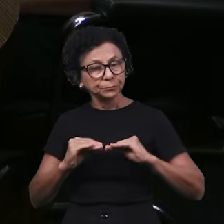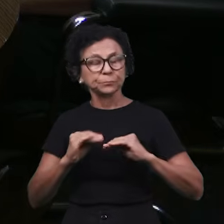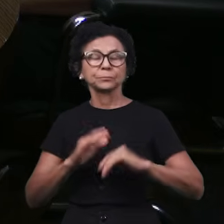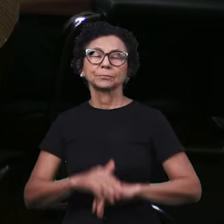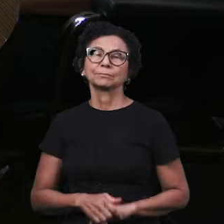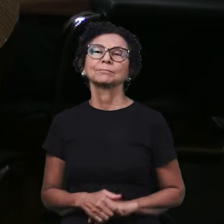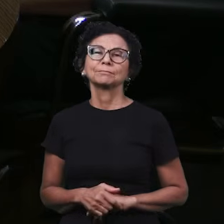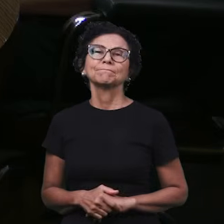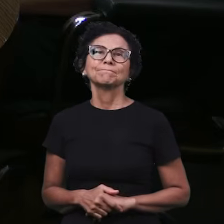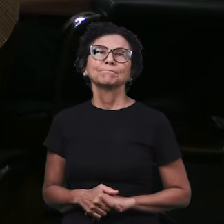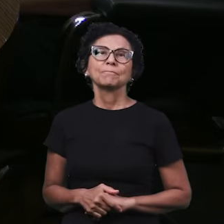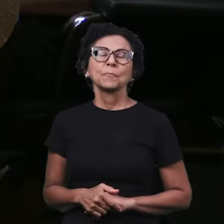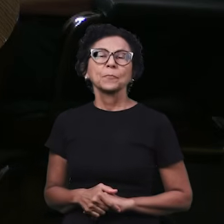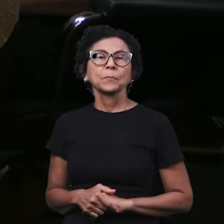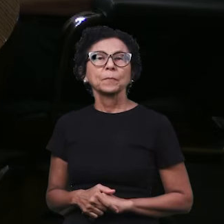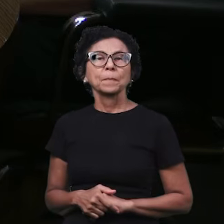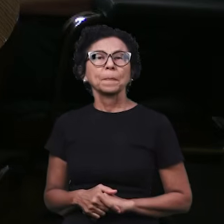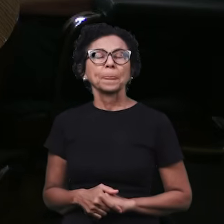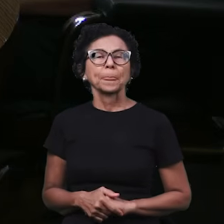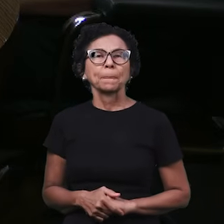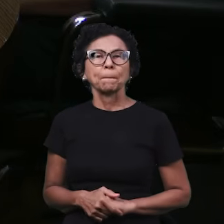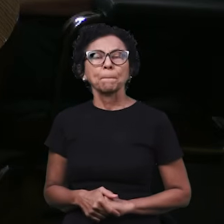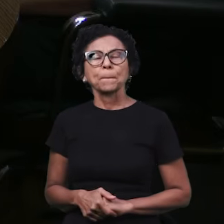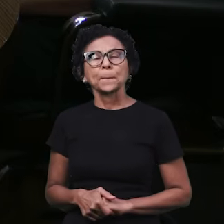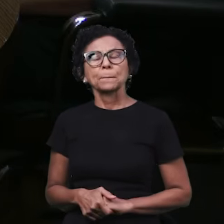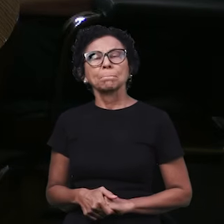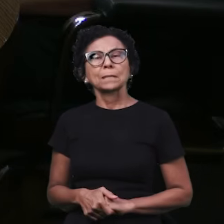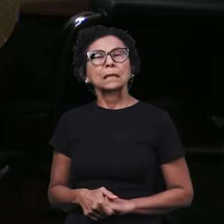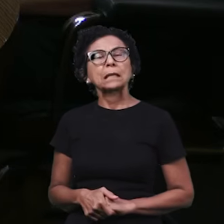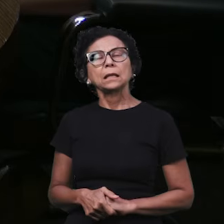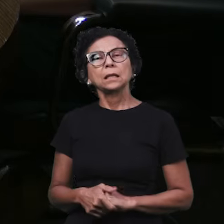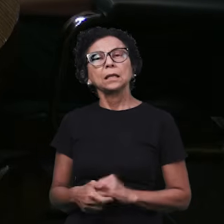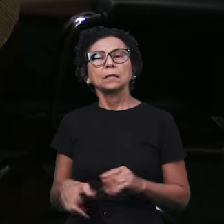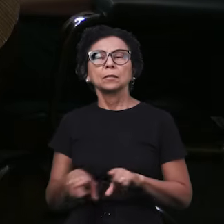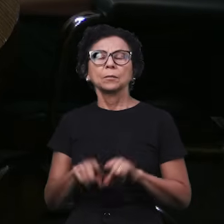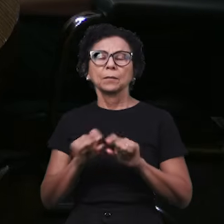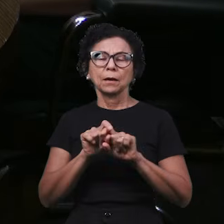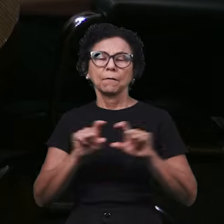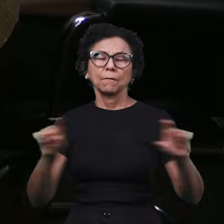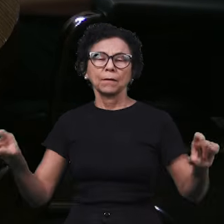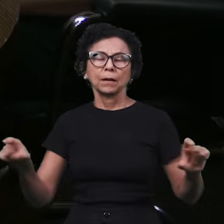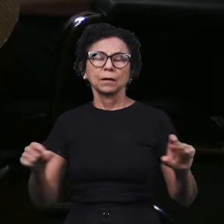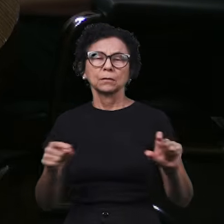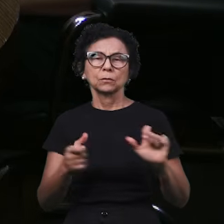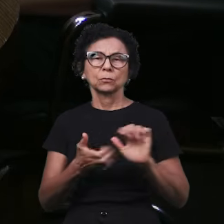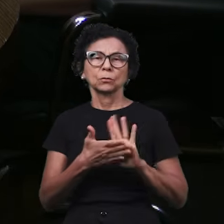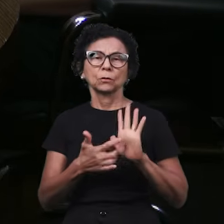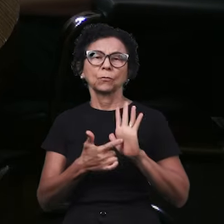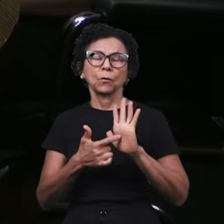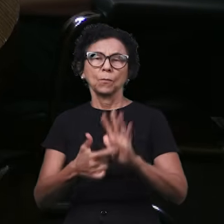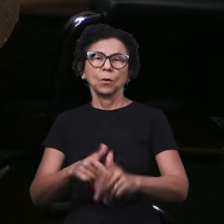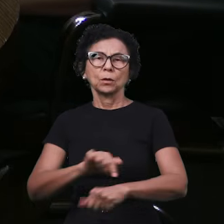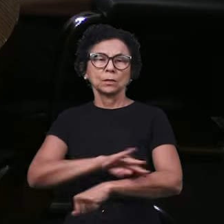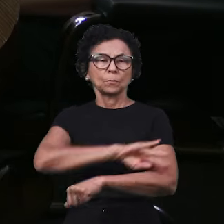Santo que subirás muitas colinas, que seria vencer os obstáculos, né? Pode colocar,